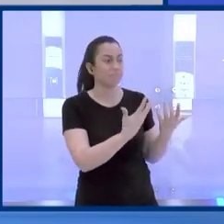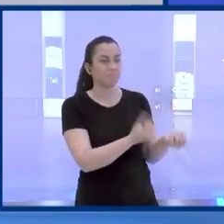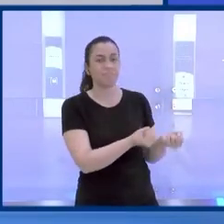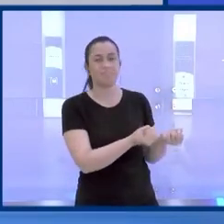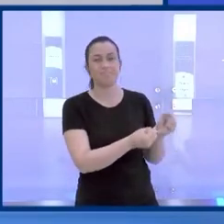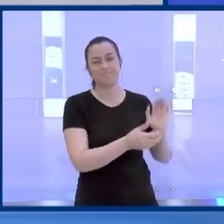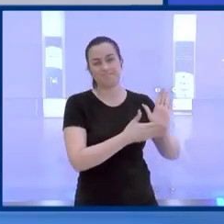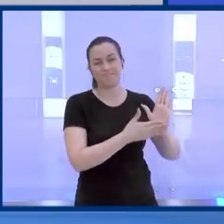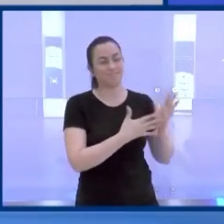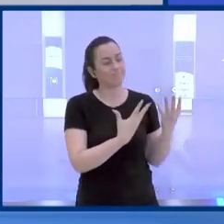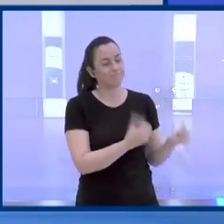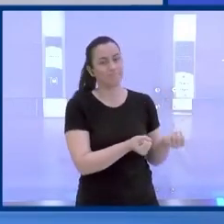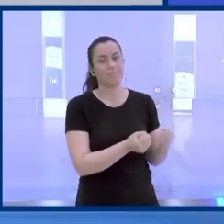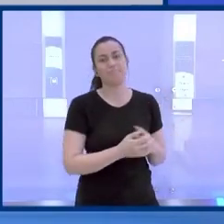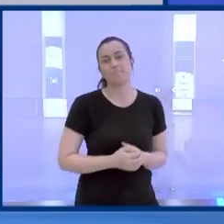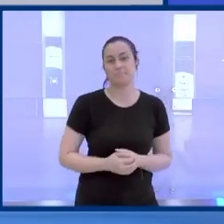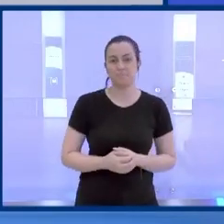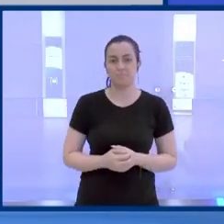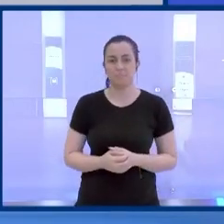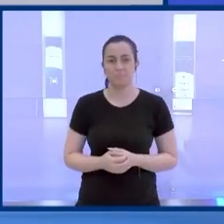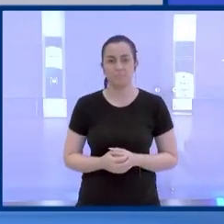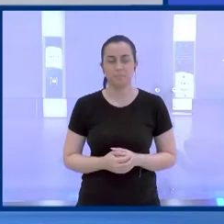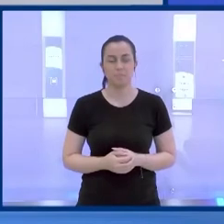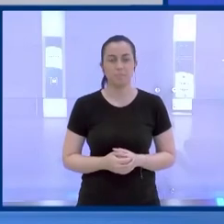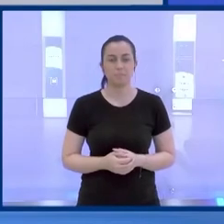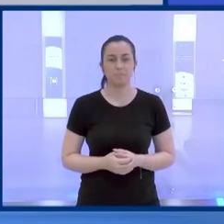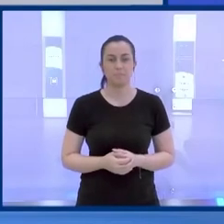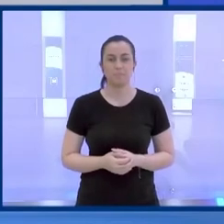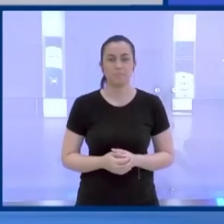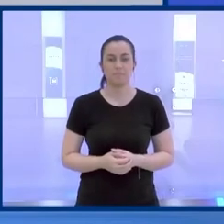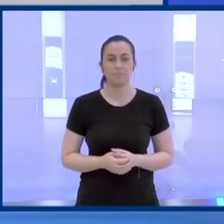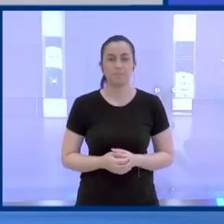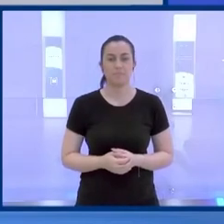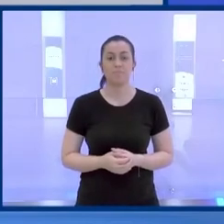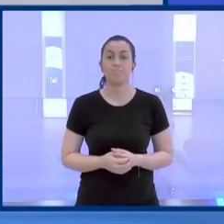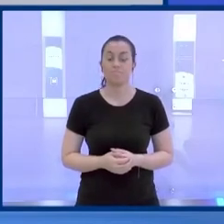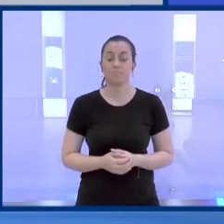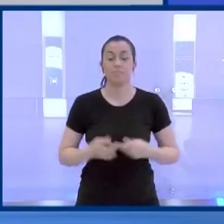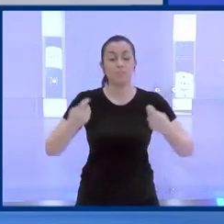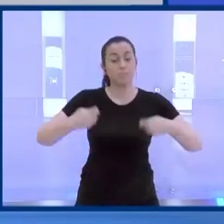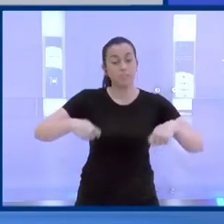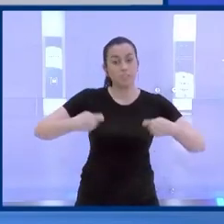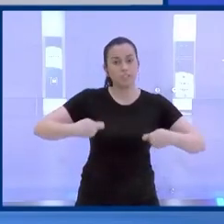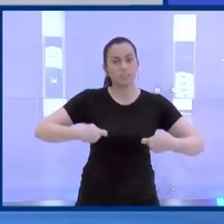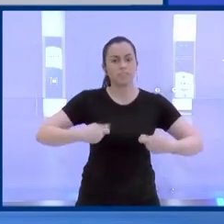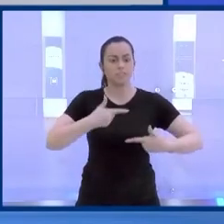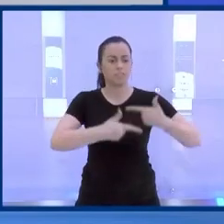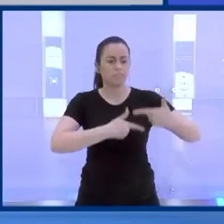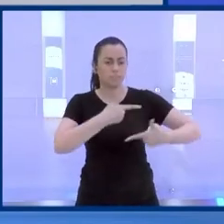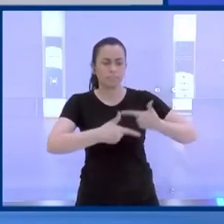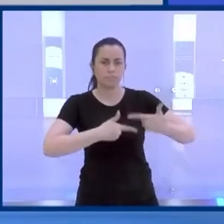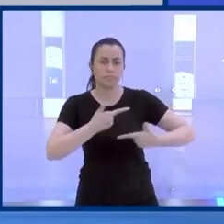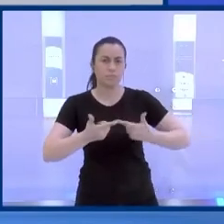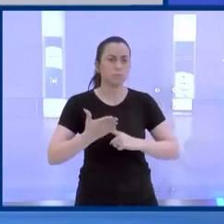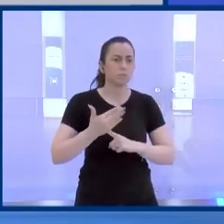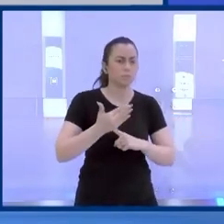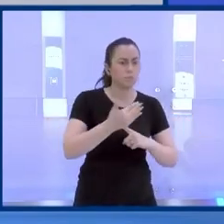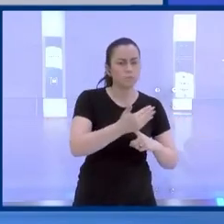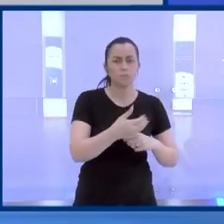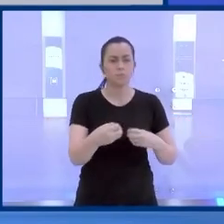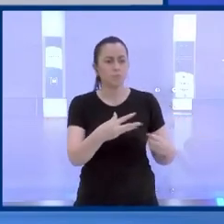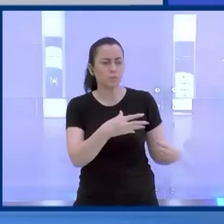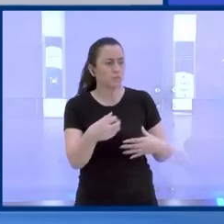Qual é essa resposta? Primeiro, precisamos modernizar nossa economia e viabilizar maiores